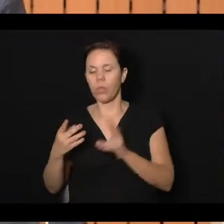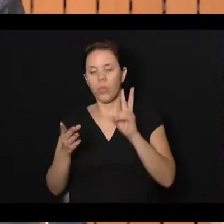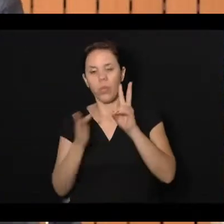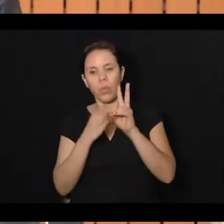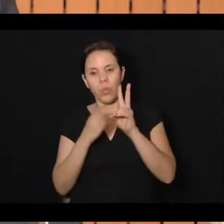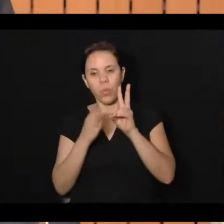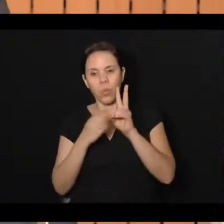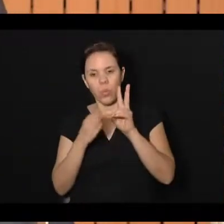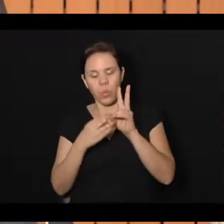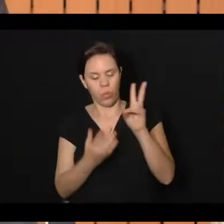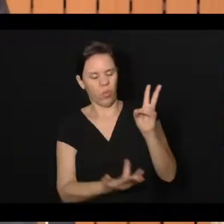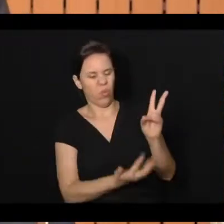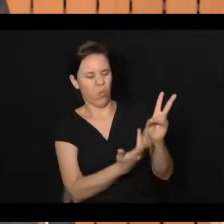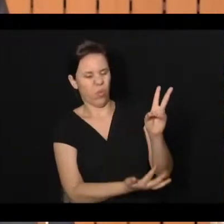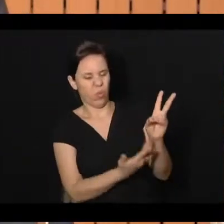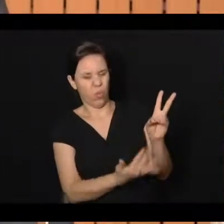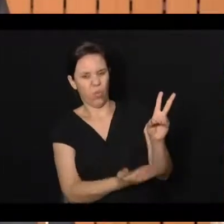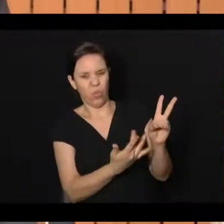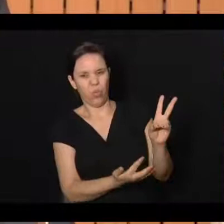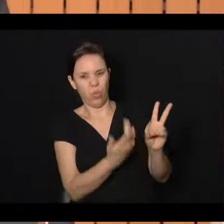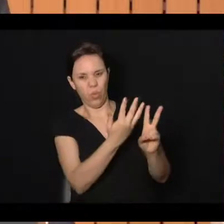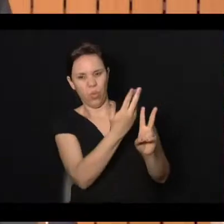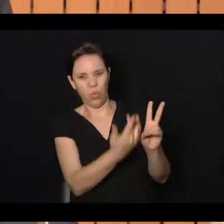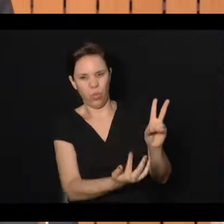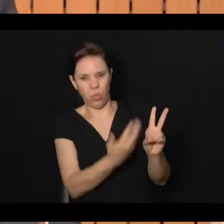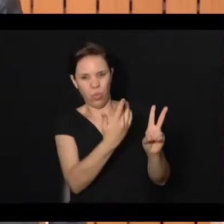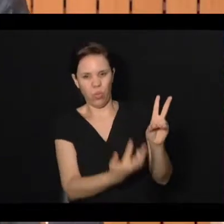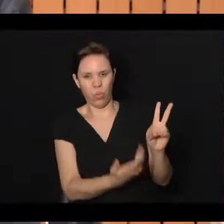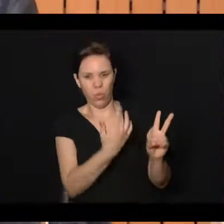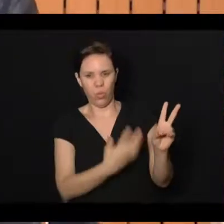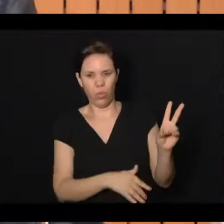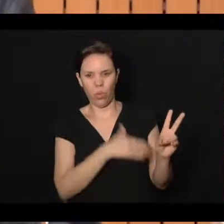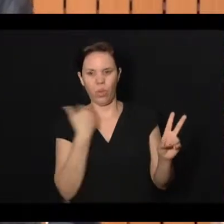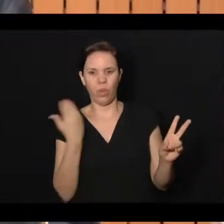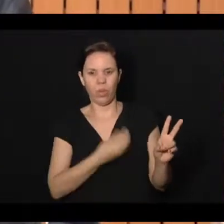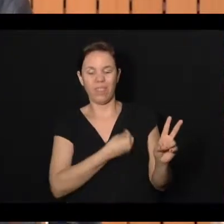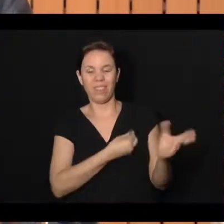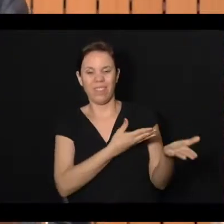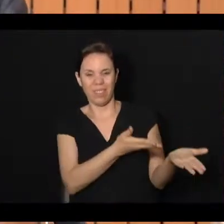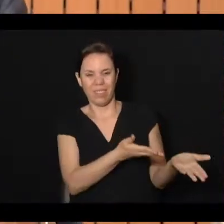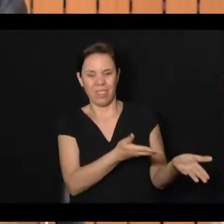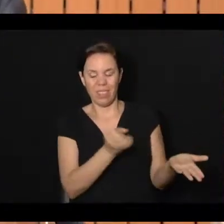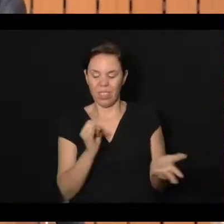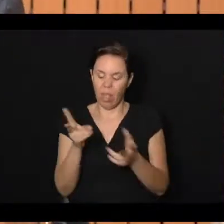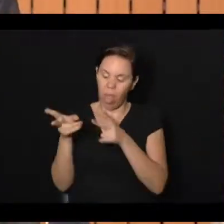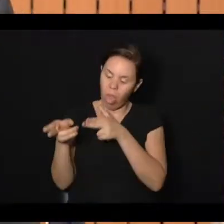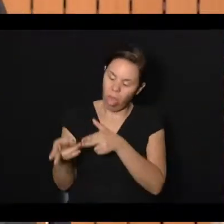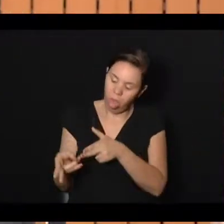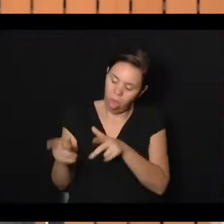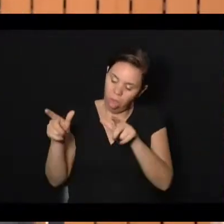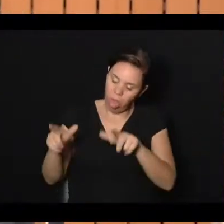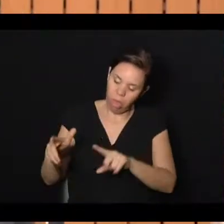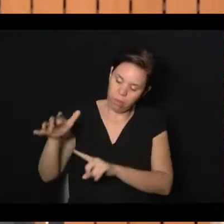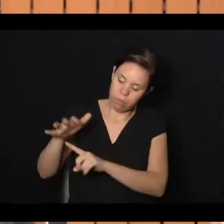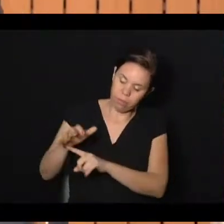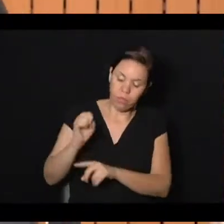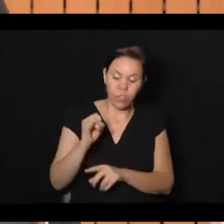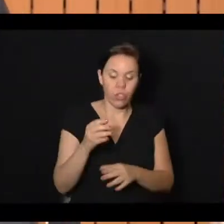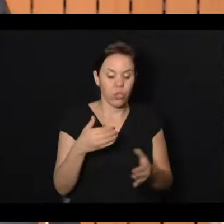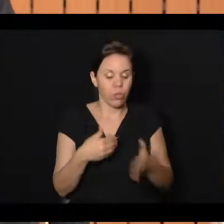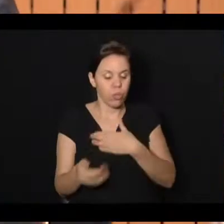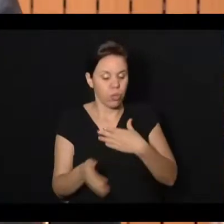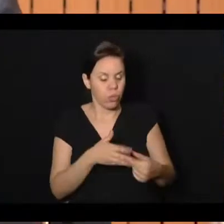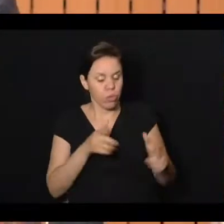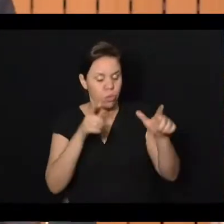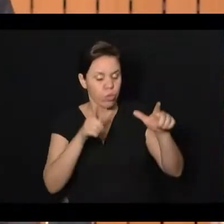aquilo até hoje está no imaginário da população de rua então se eu dormir em qualquer lugar pode ser que eu não acorde vivo